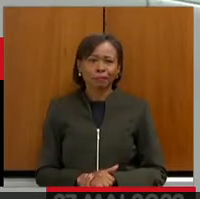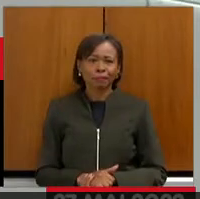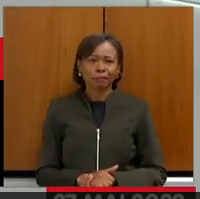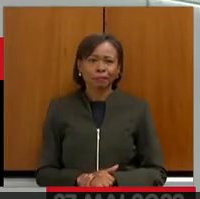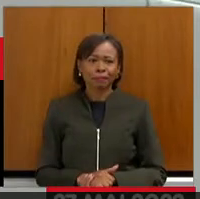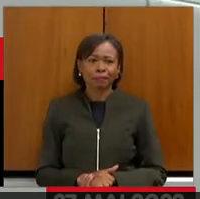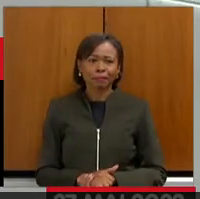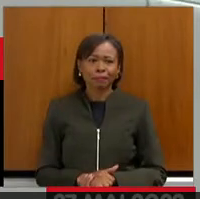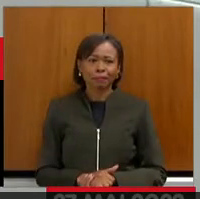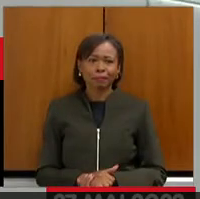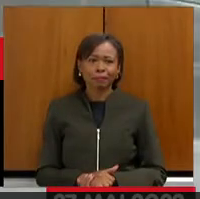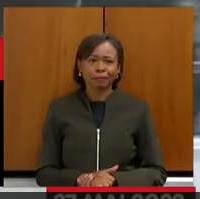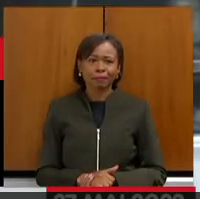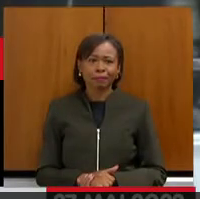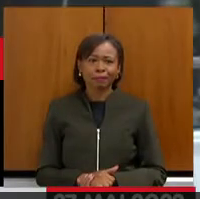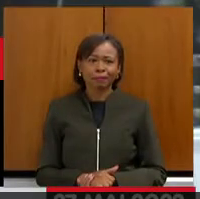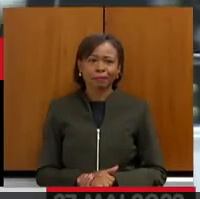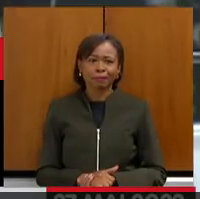G1